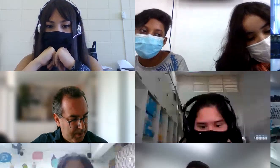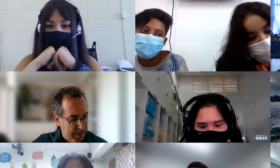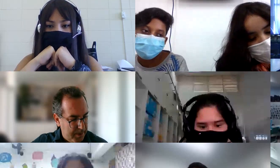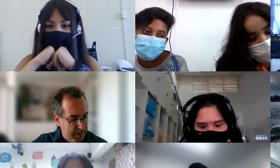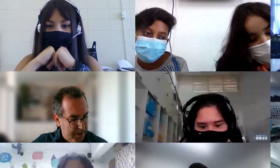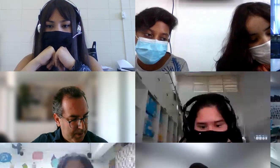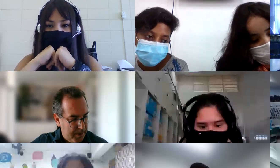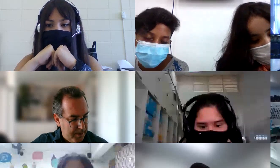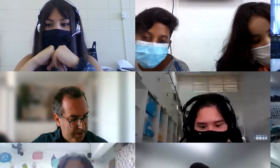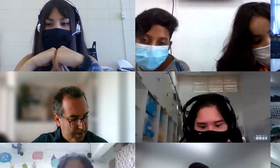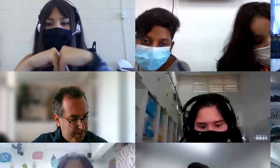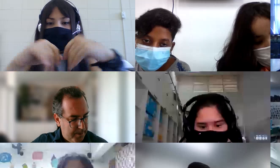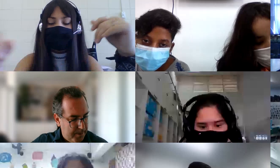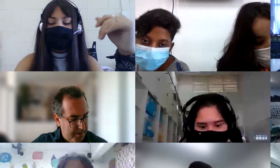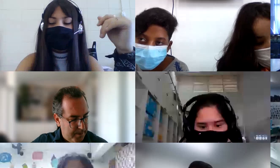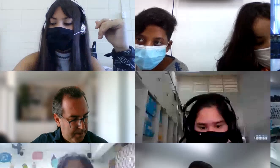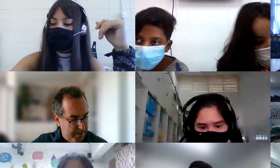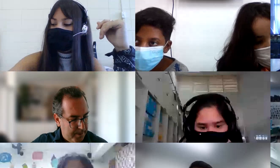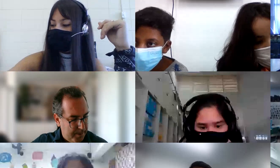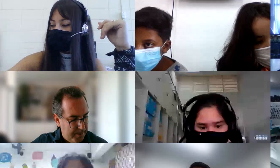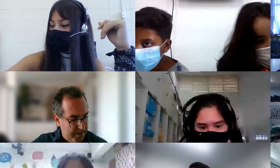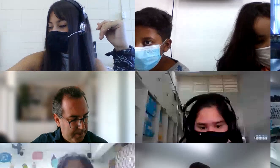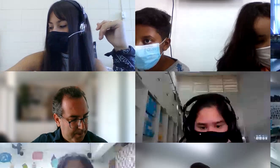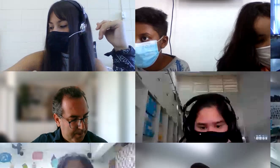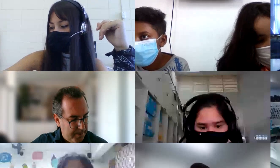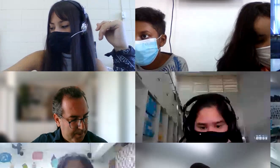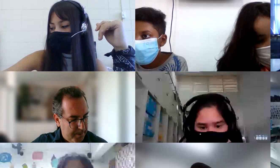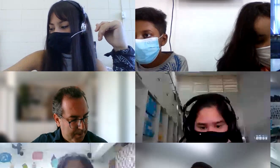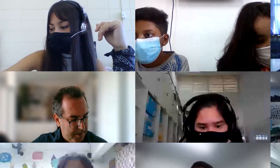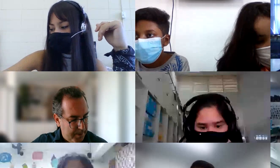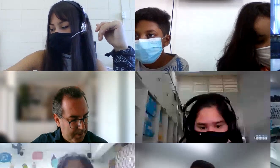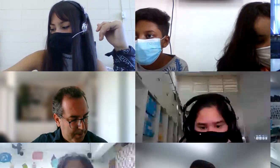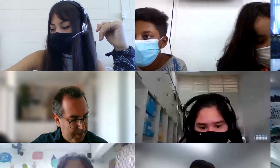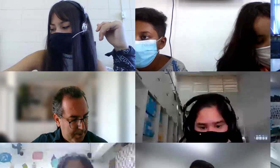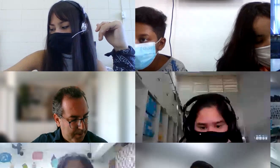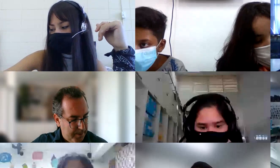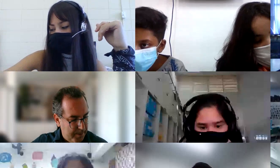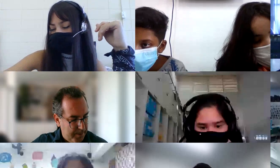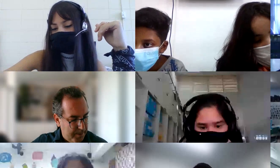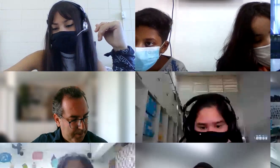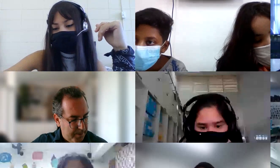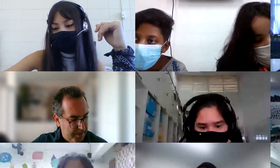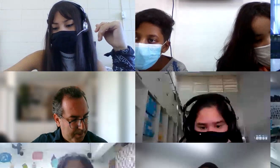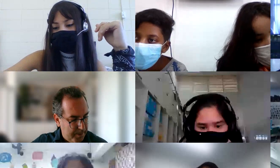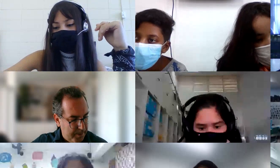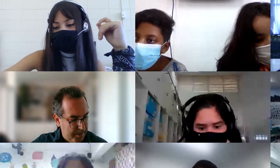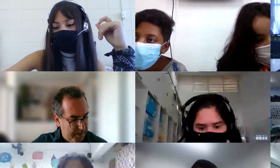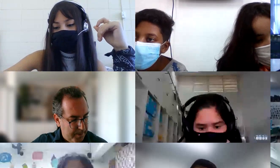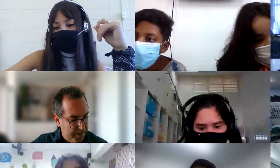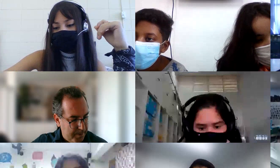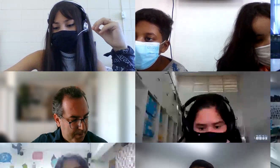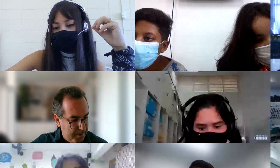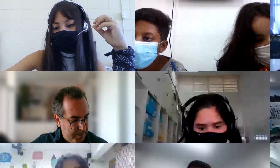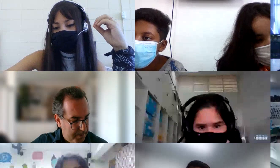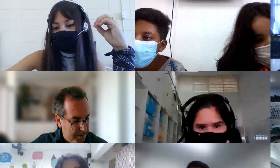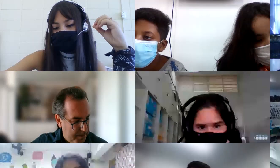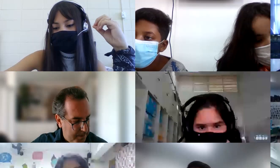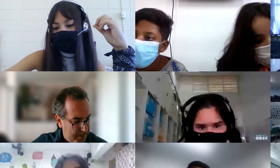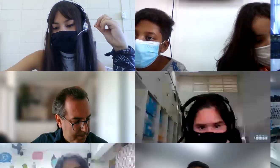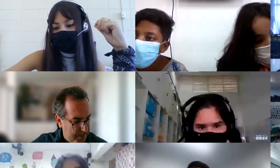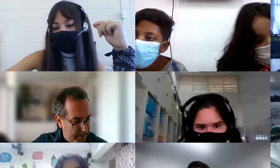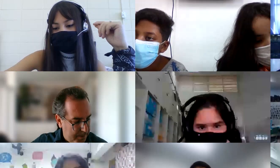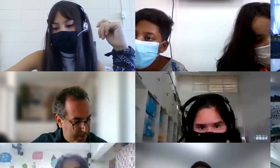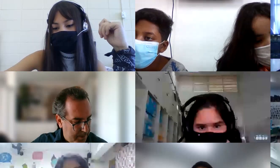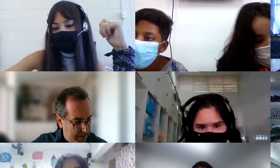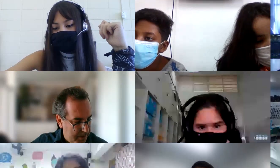ciladas, né? E falando em direitos sexuais e reprodutivos, em ciladas como doenças, em ciladas como gravidez precoces, porque isso